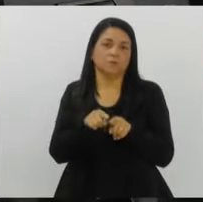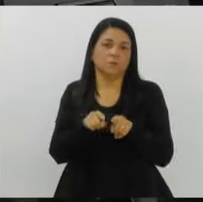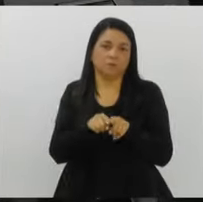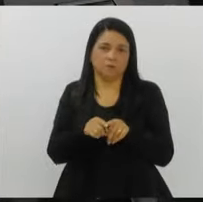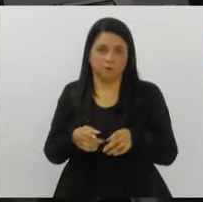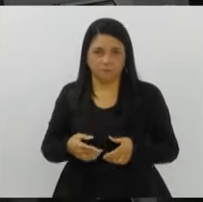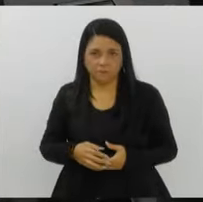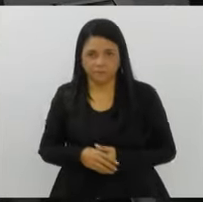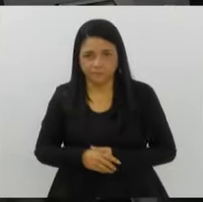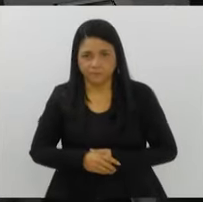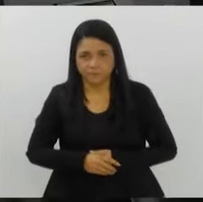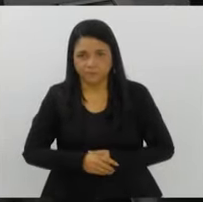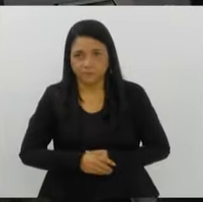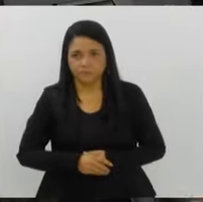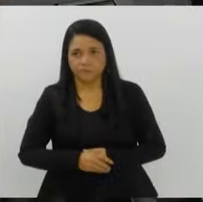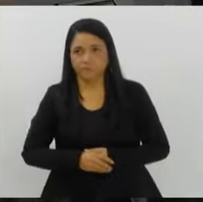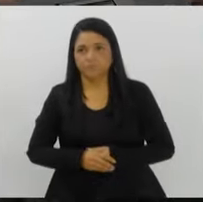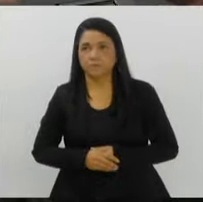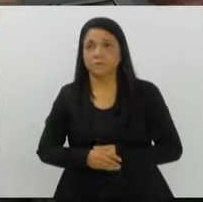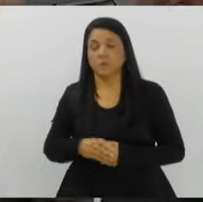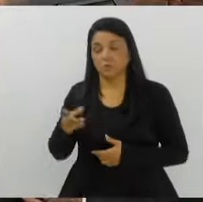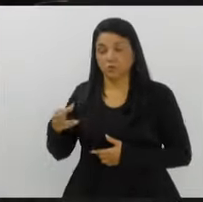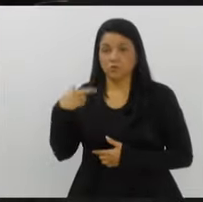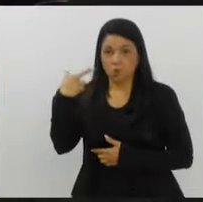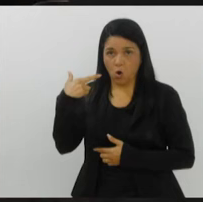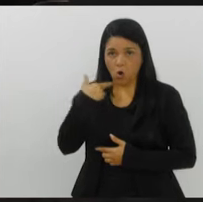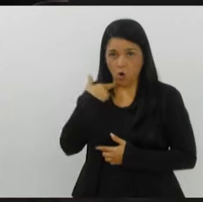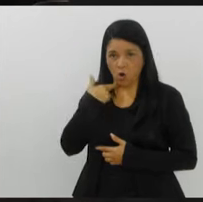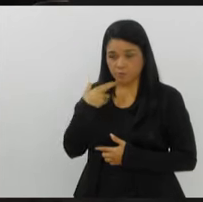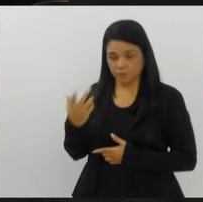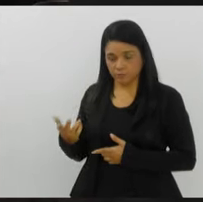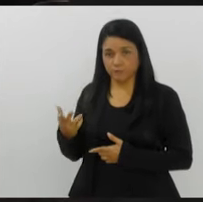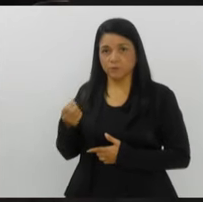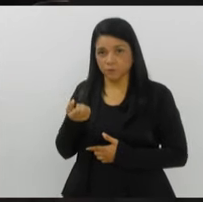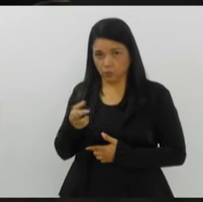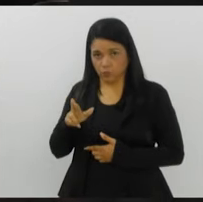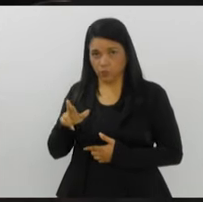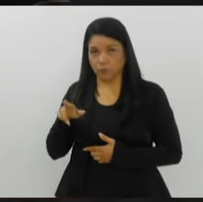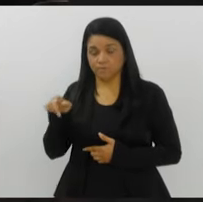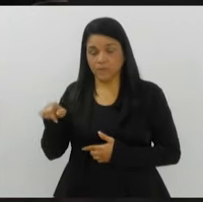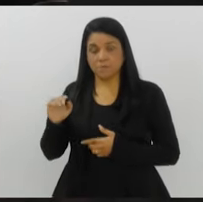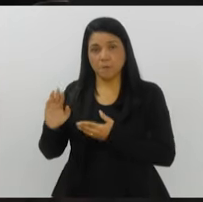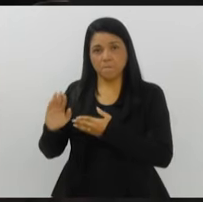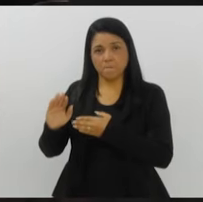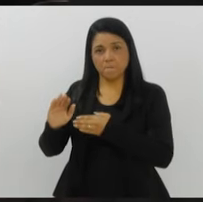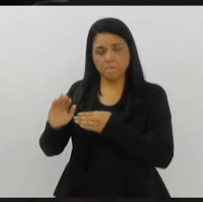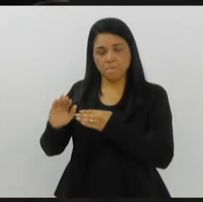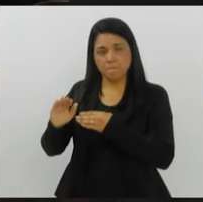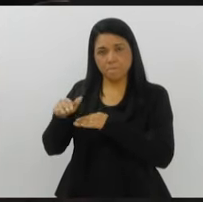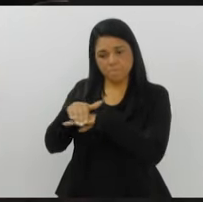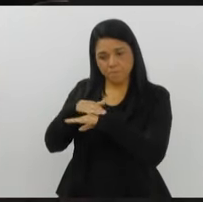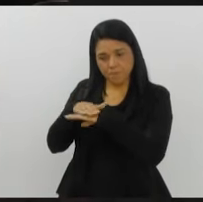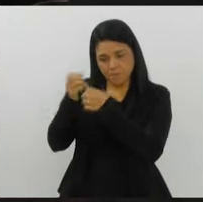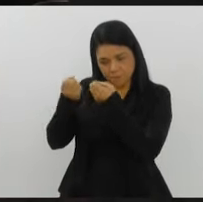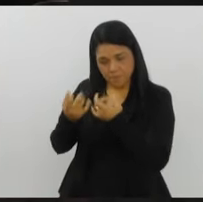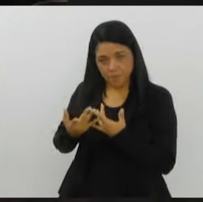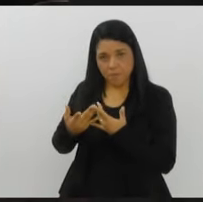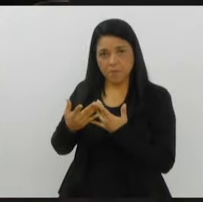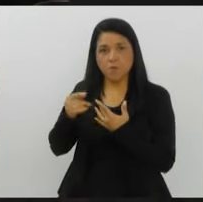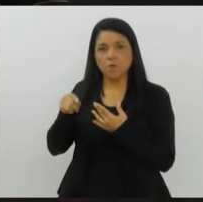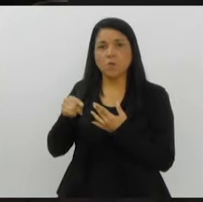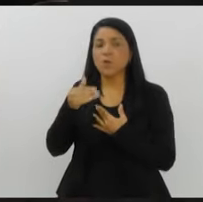Vou falar, doutor, eu estou aqui com o doutor Robson, ele está já me passando as providências, pediria